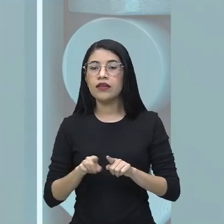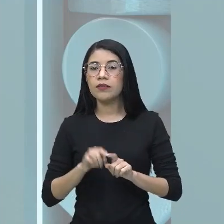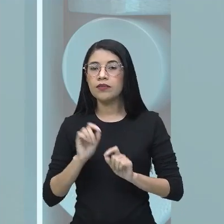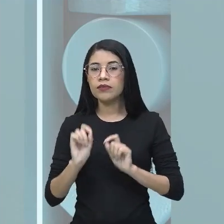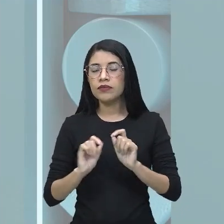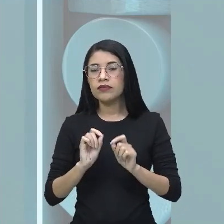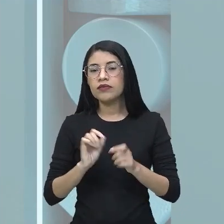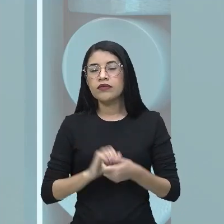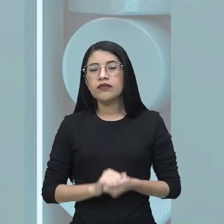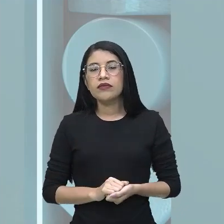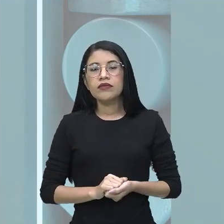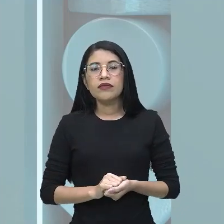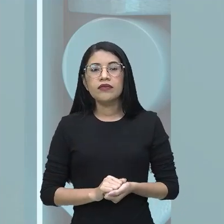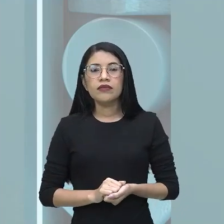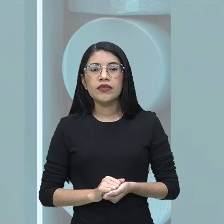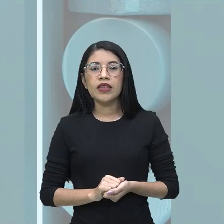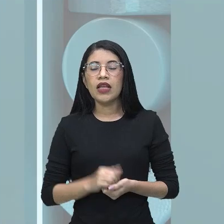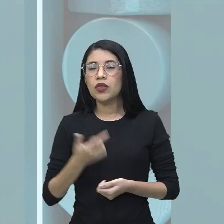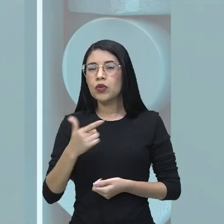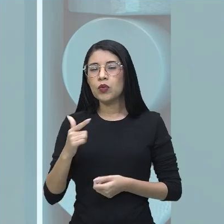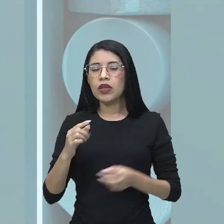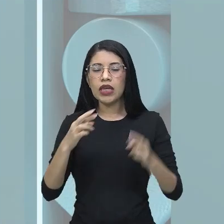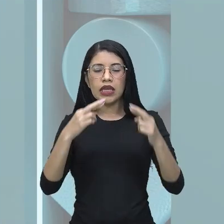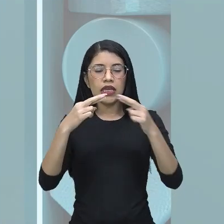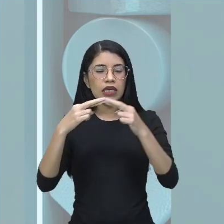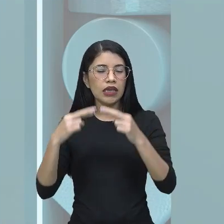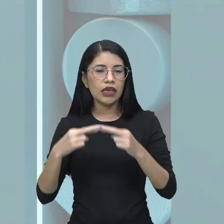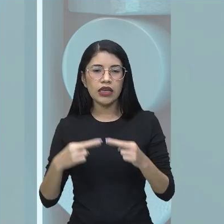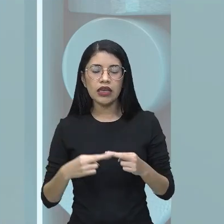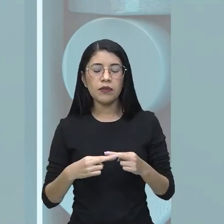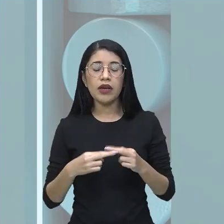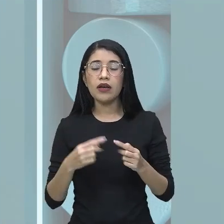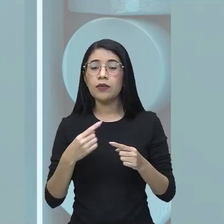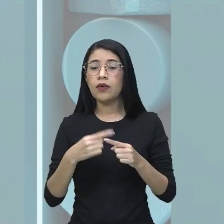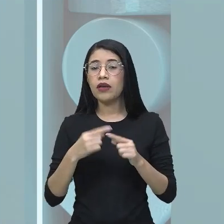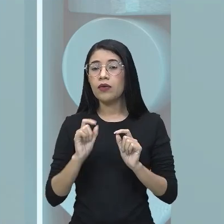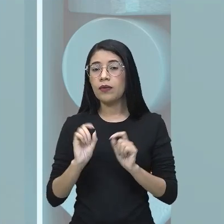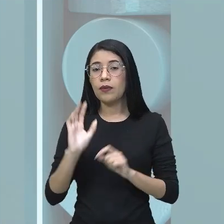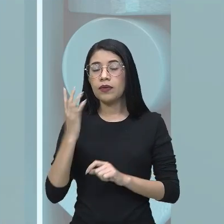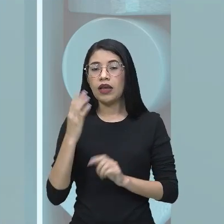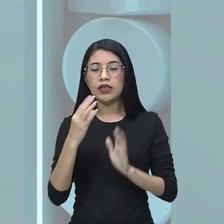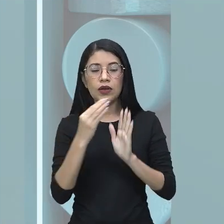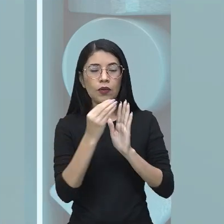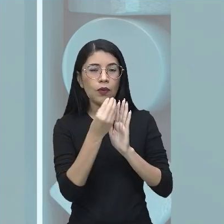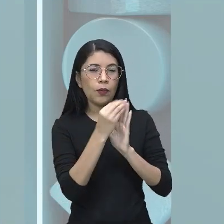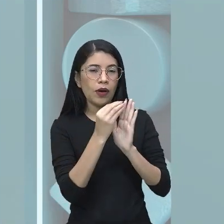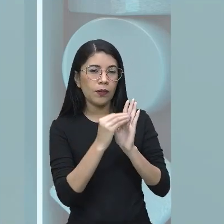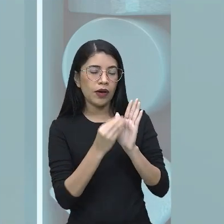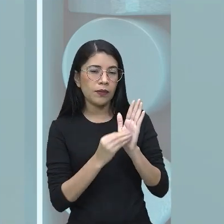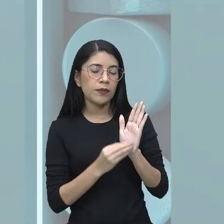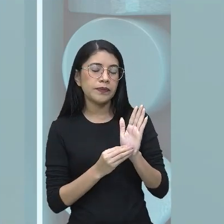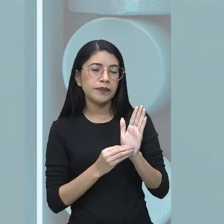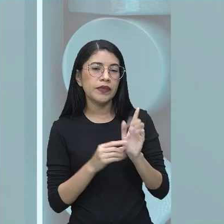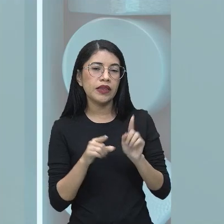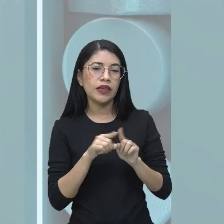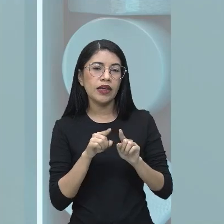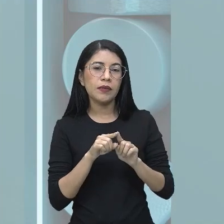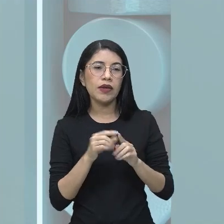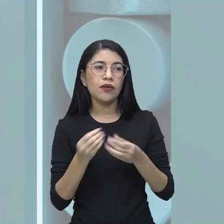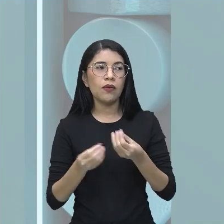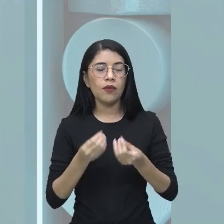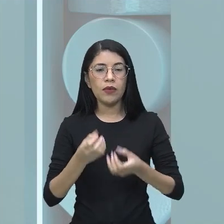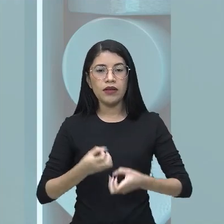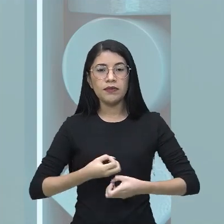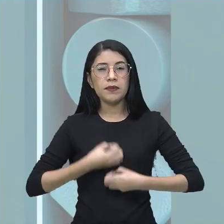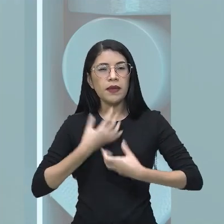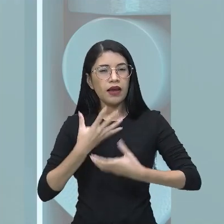pouca preocupação com rimas, porque aí o conteúdo e todo o processo de expressão deste